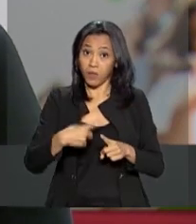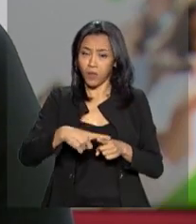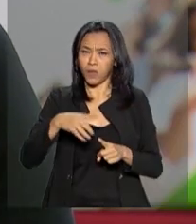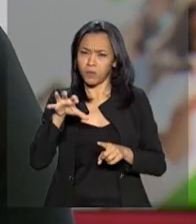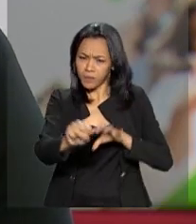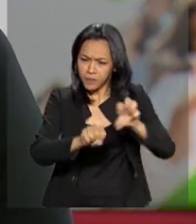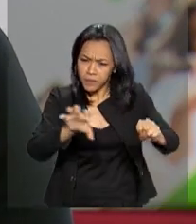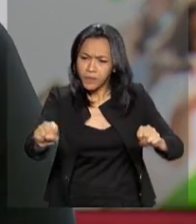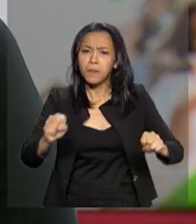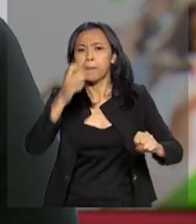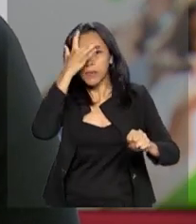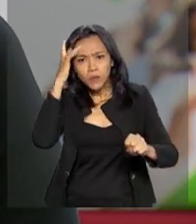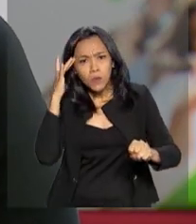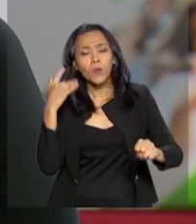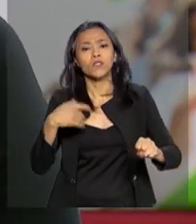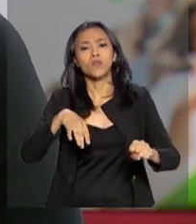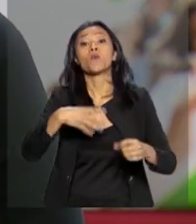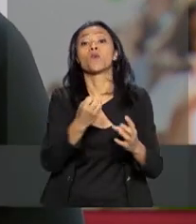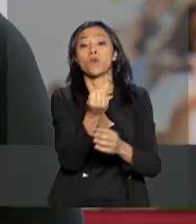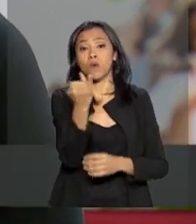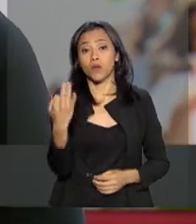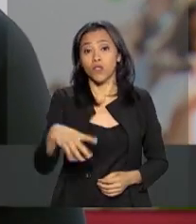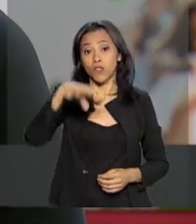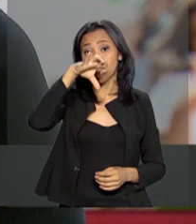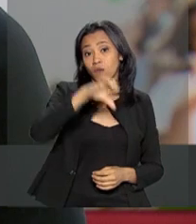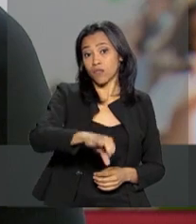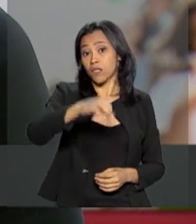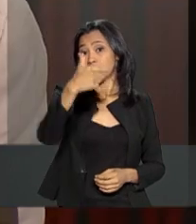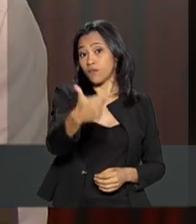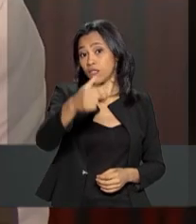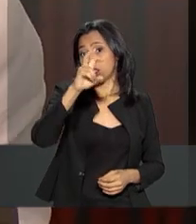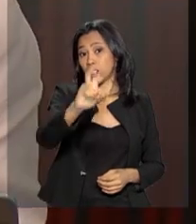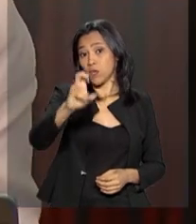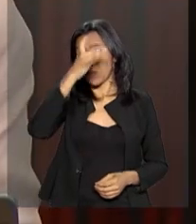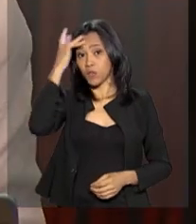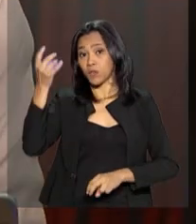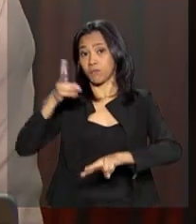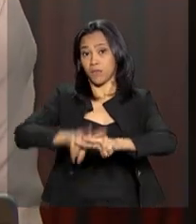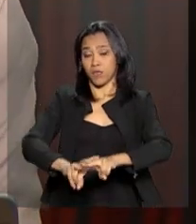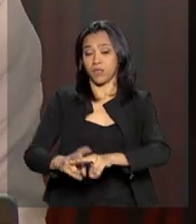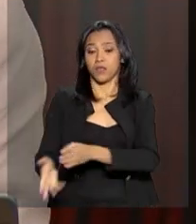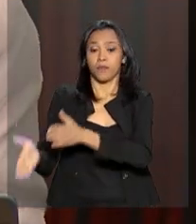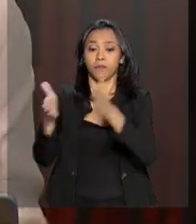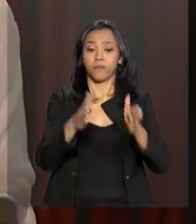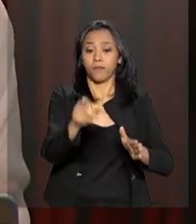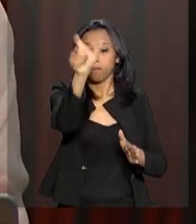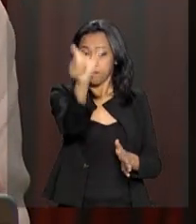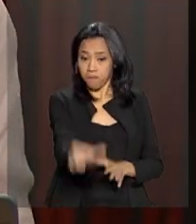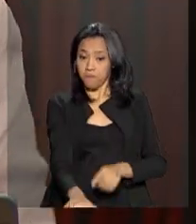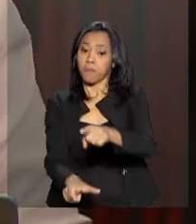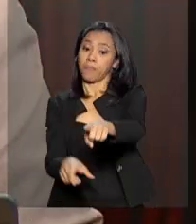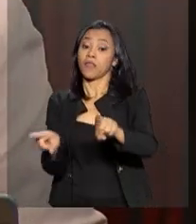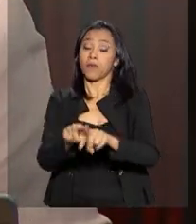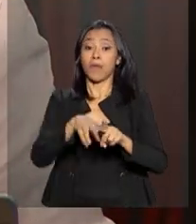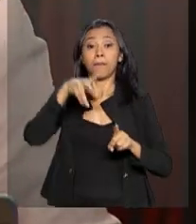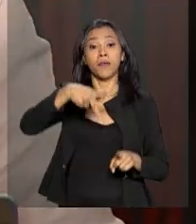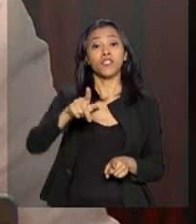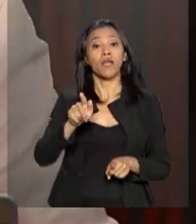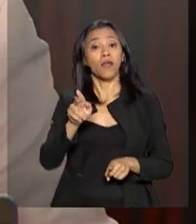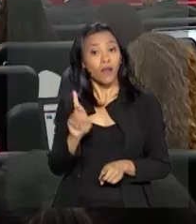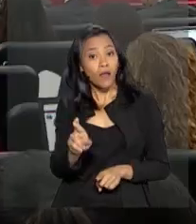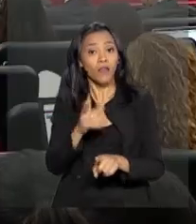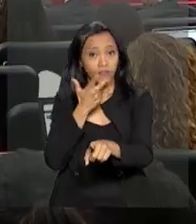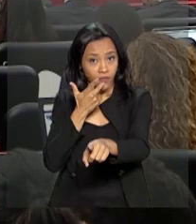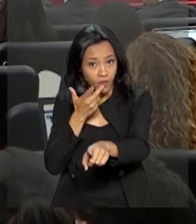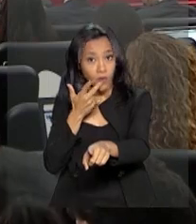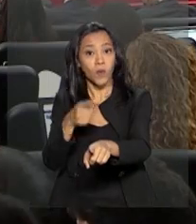eleitores e candidatos foram 925 presos a advocacia geral da união também se comprometeu com a realização do